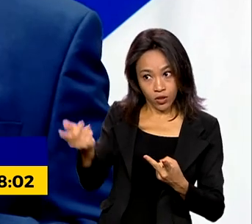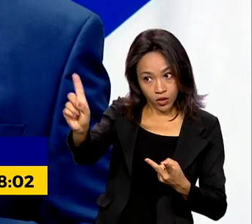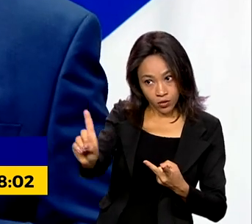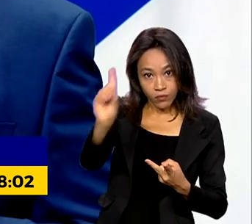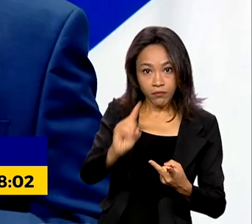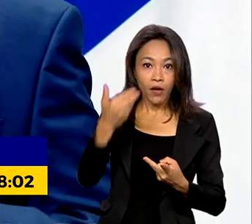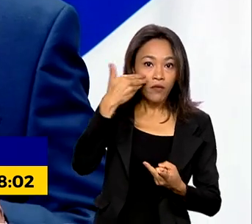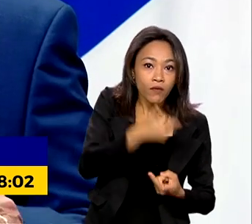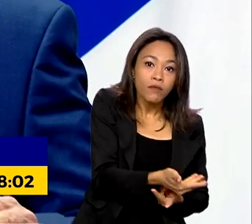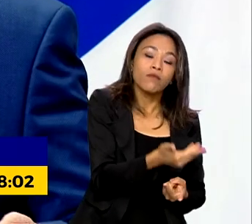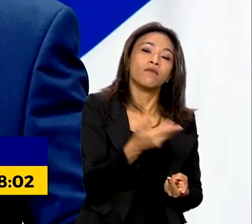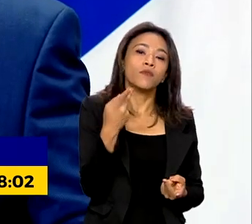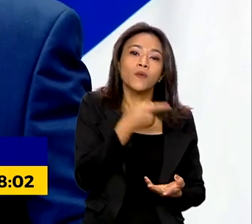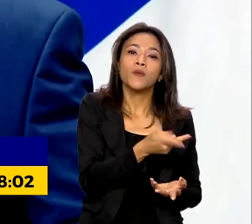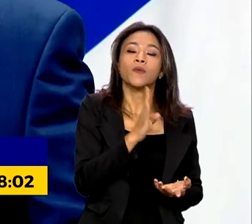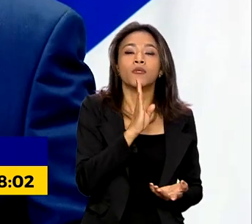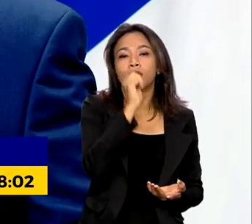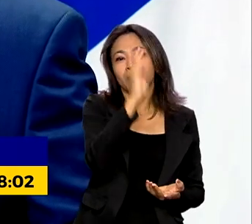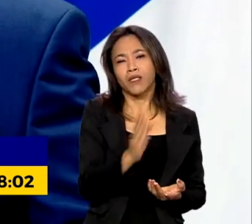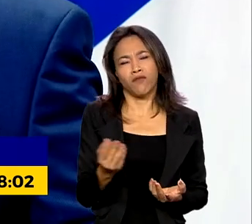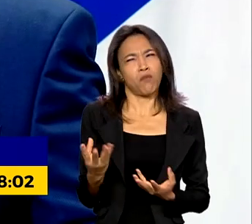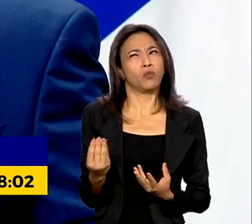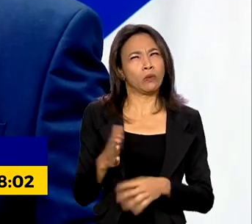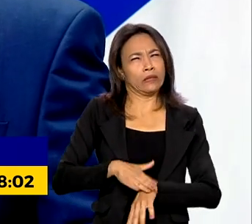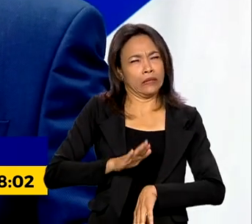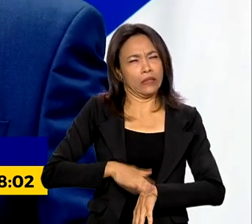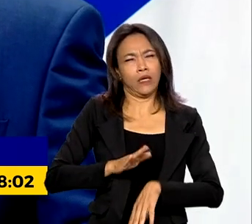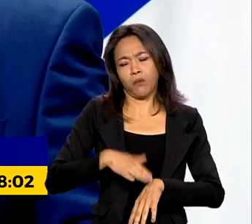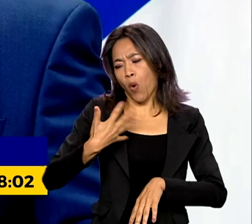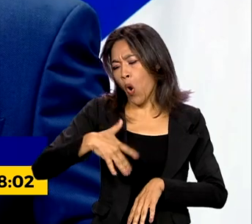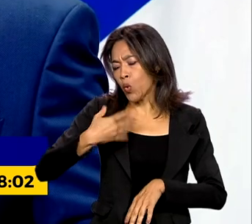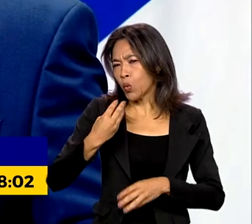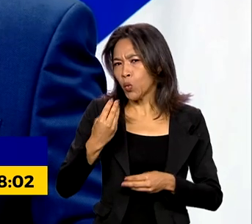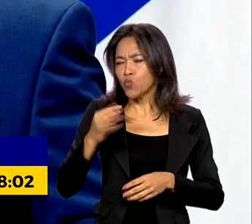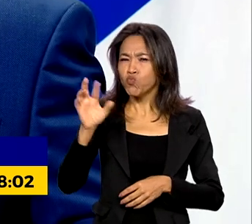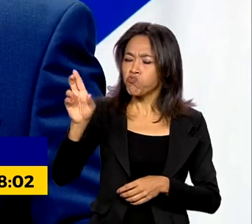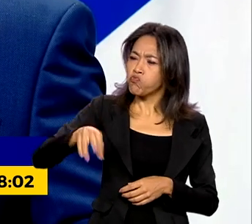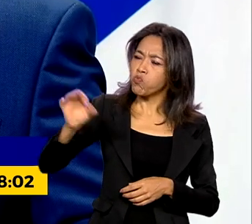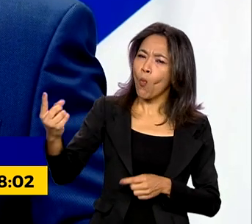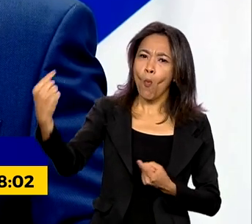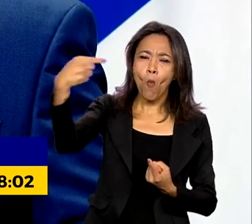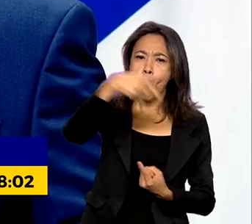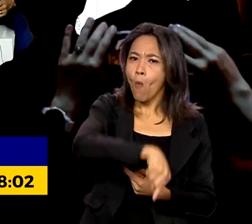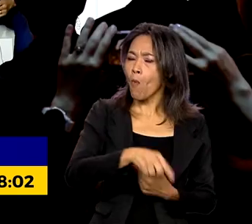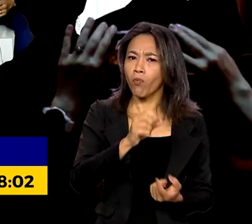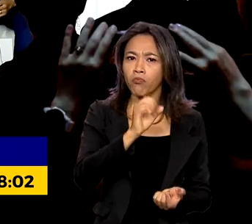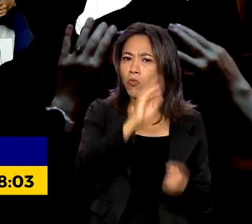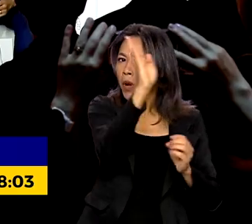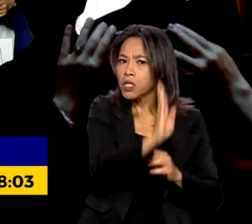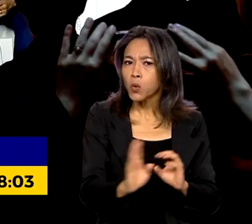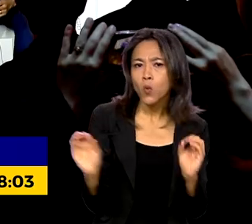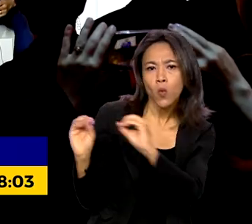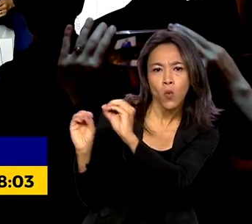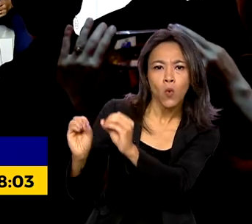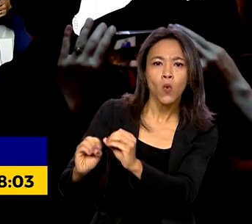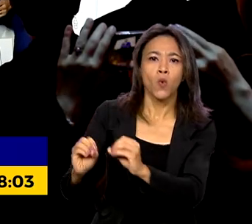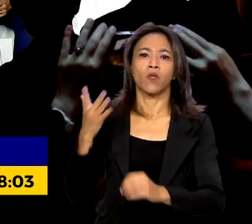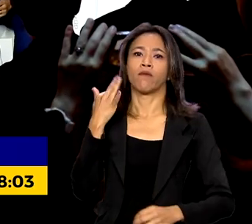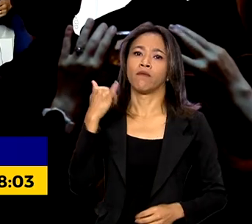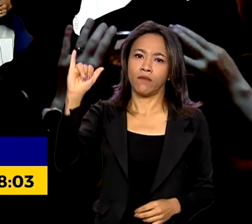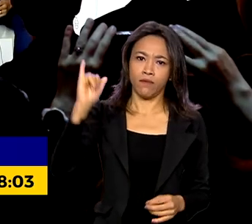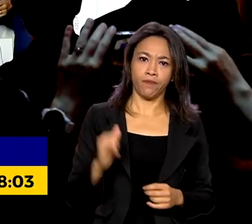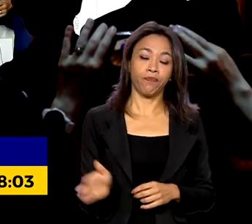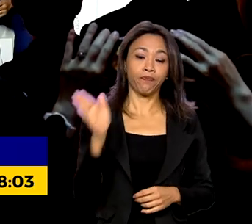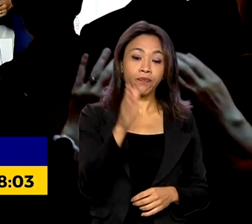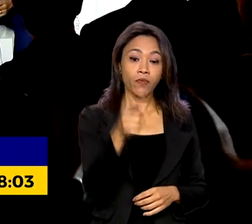que ele se dirija ao Brasil, porque faz muito tempo que não vai um dirigente italiano ao Brasil. Na França, além de discutir o